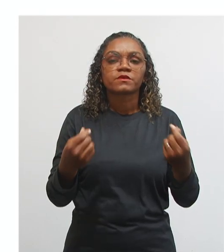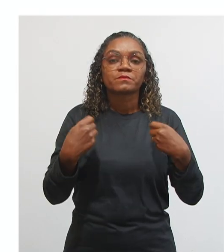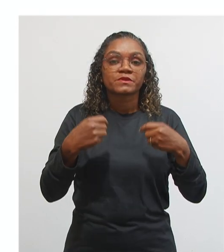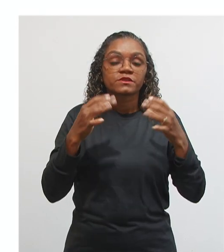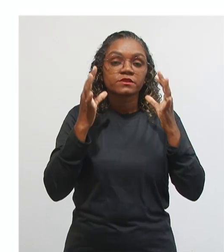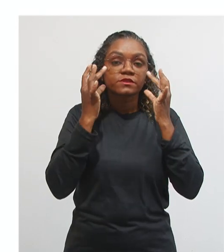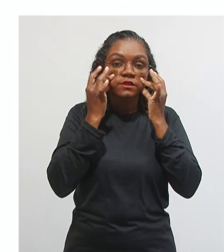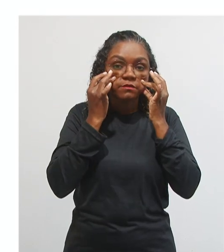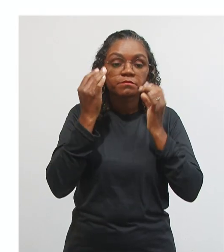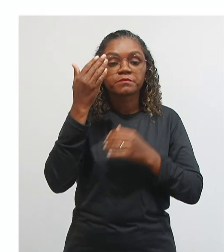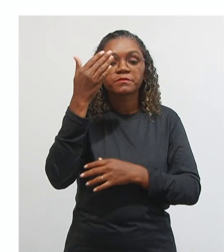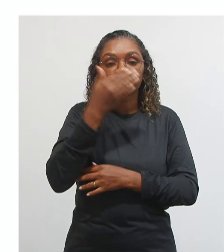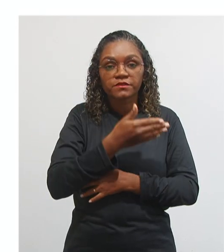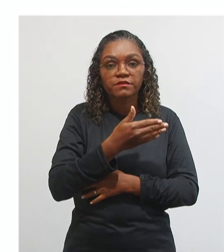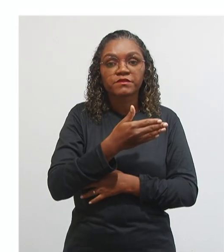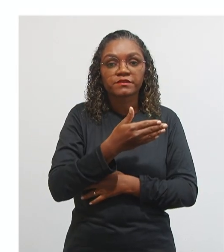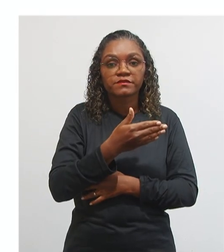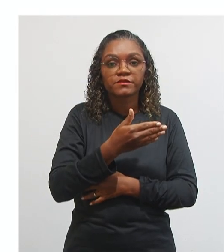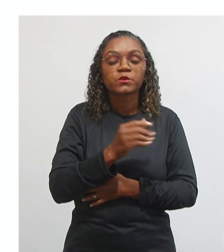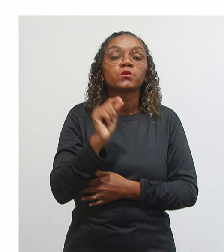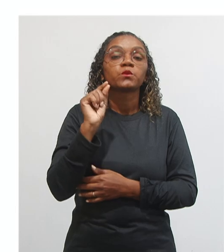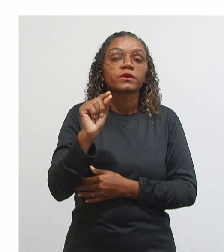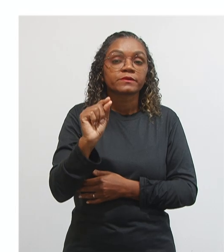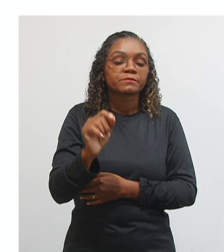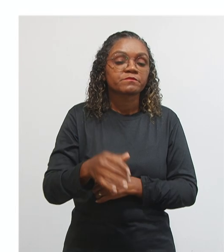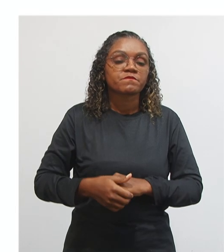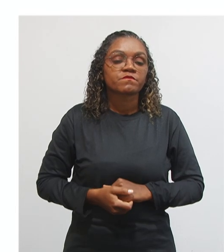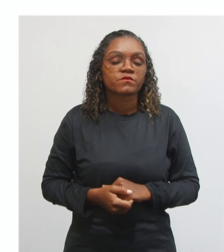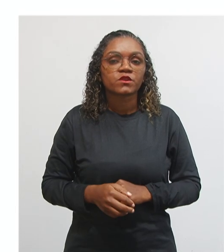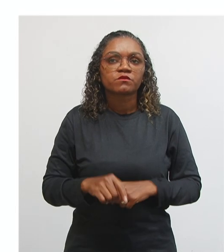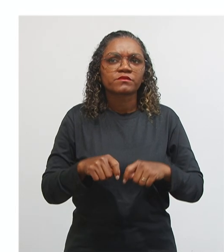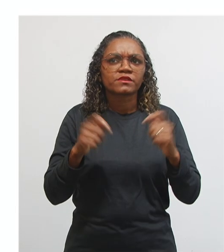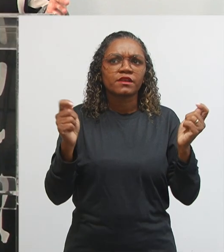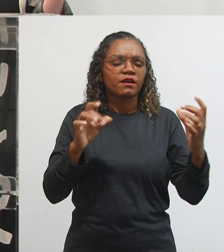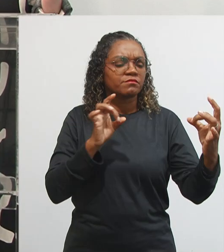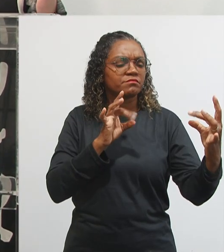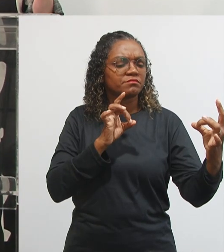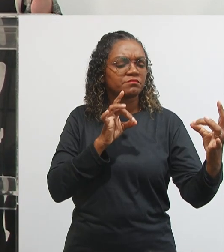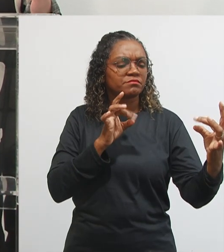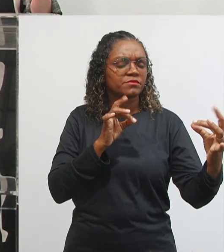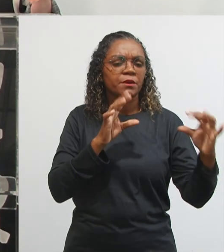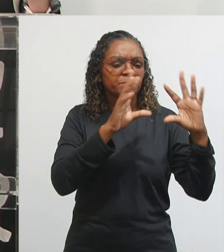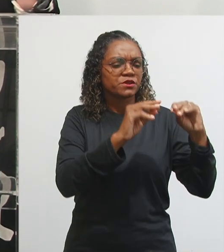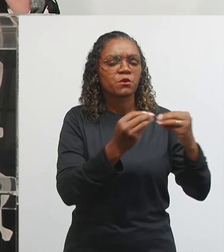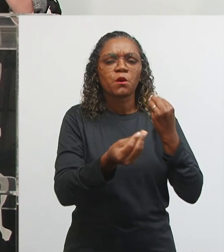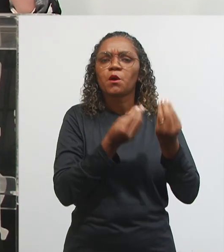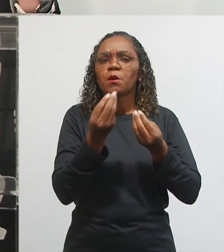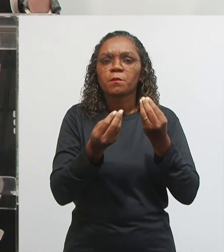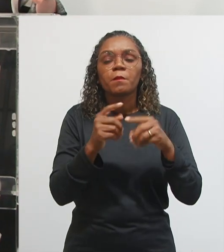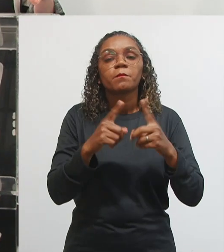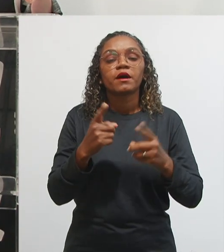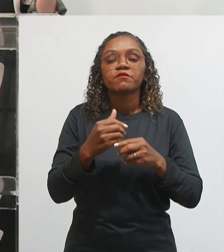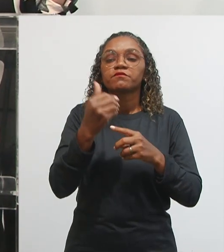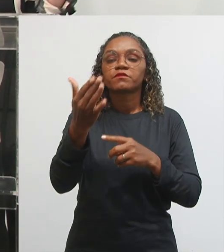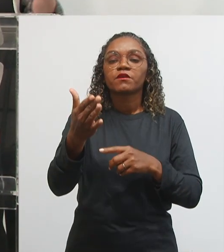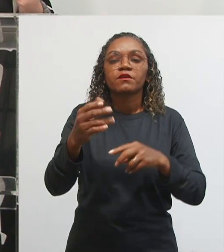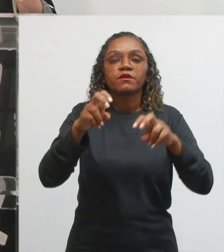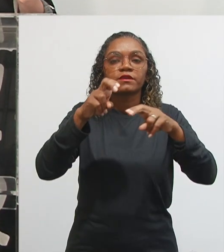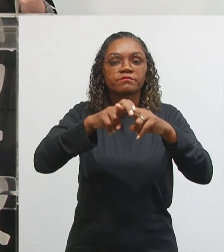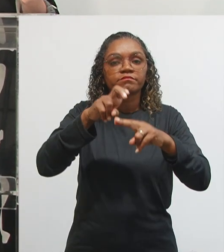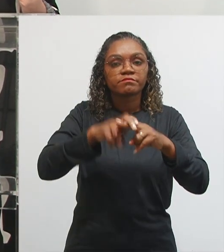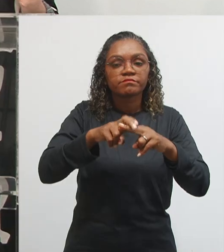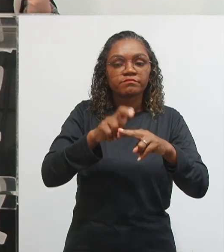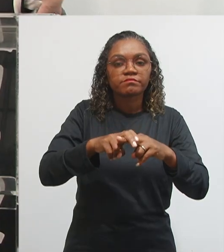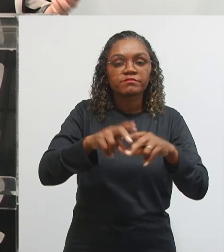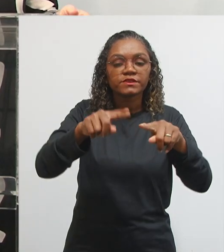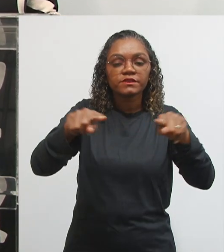evidências físicas. Então, por exemplo, eu não posso tocar naquele atendimento médico, mas eu posso tocar na sala de espera. Eu posso sentar na